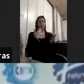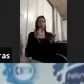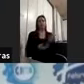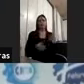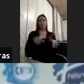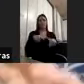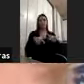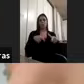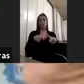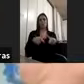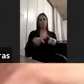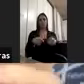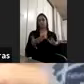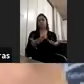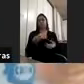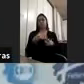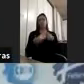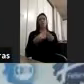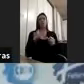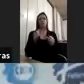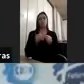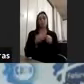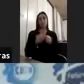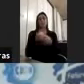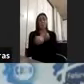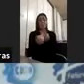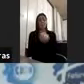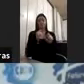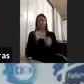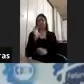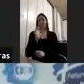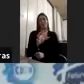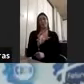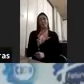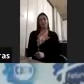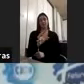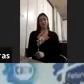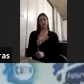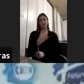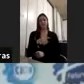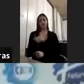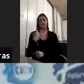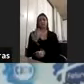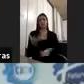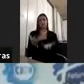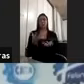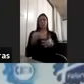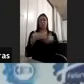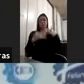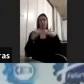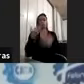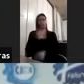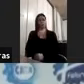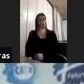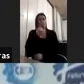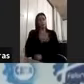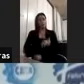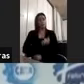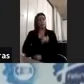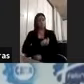ó, pai, parece que a empresa demitiu, tá, pai? Então, como você falou, não há uma gestão de pessoas, não há um conceito